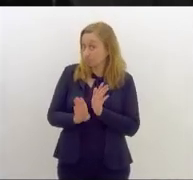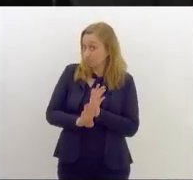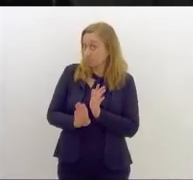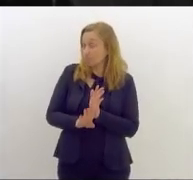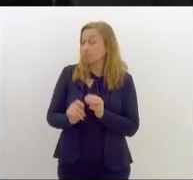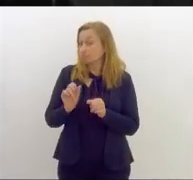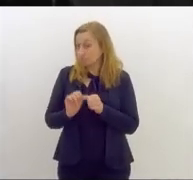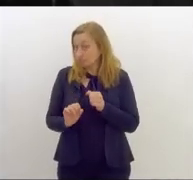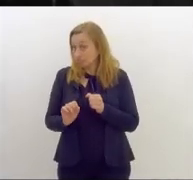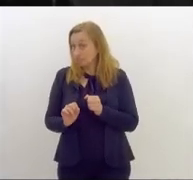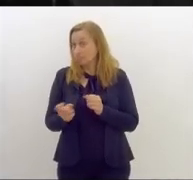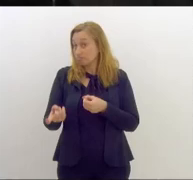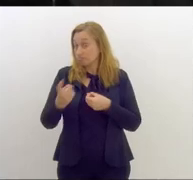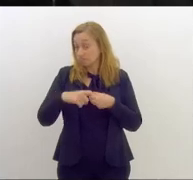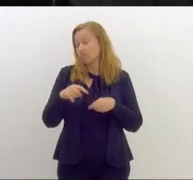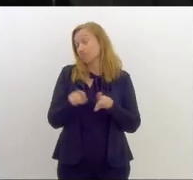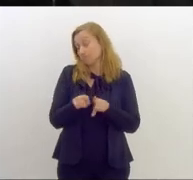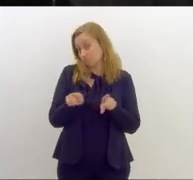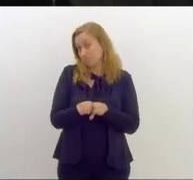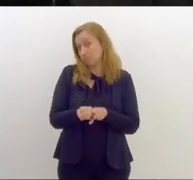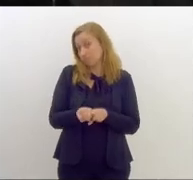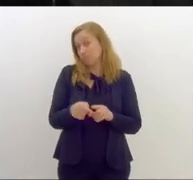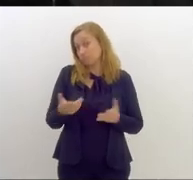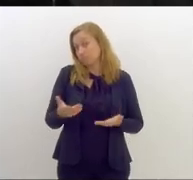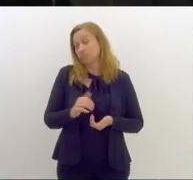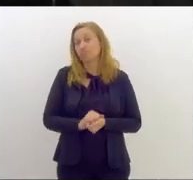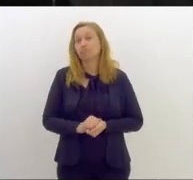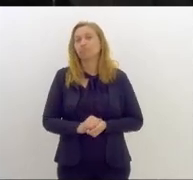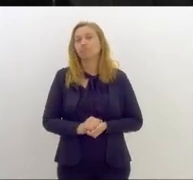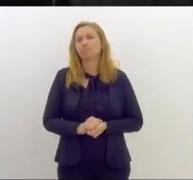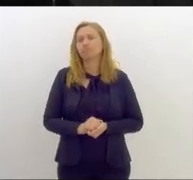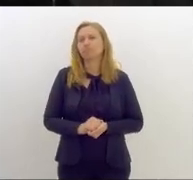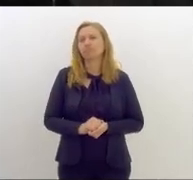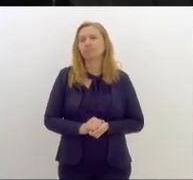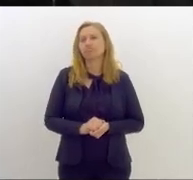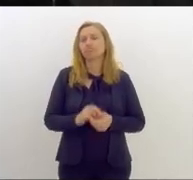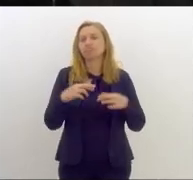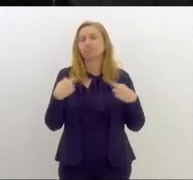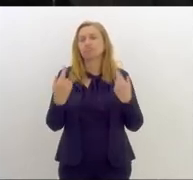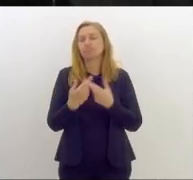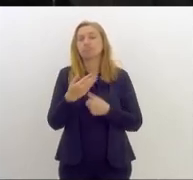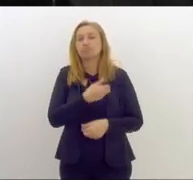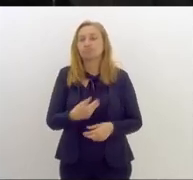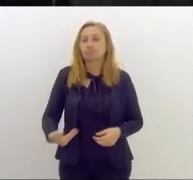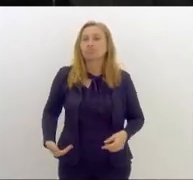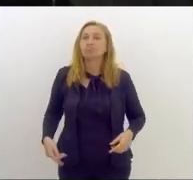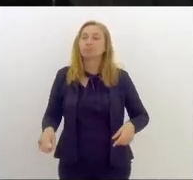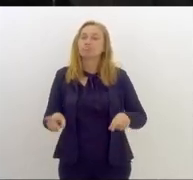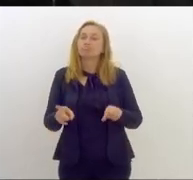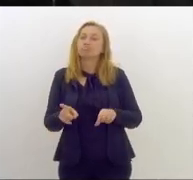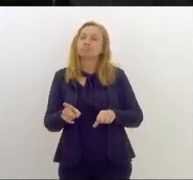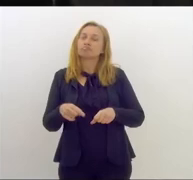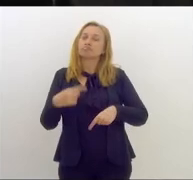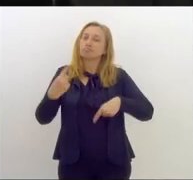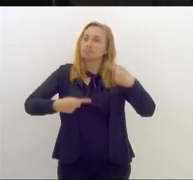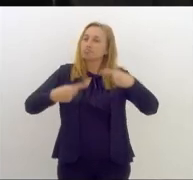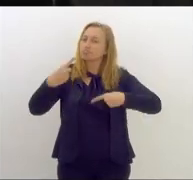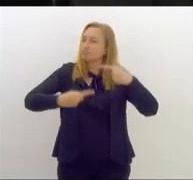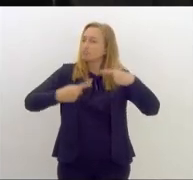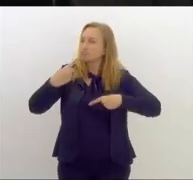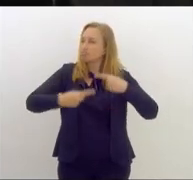isso e tem retorno também e naquela audiência pública ao mesmo tempo discutimos